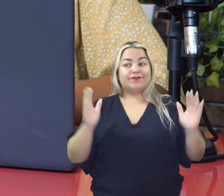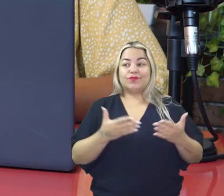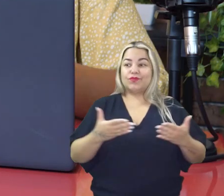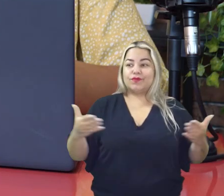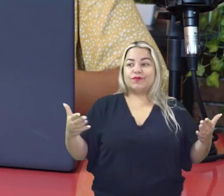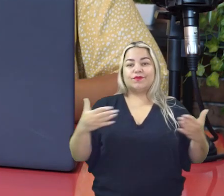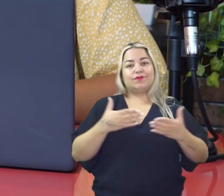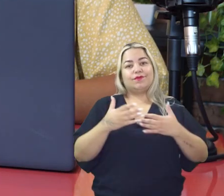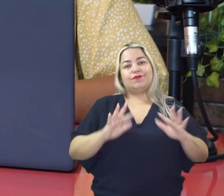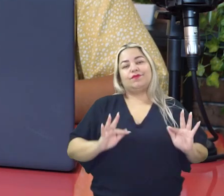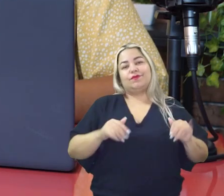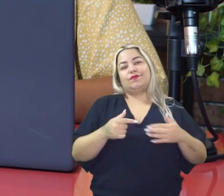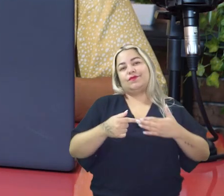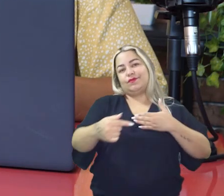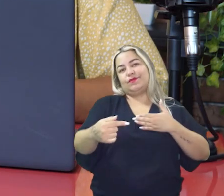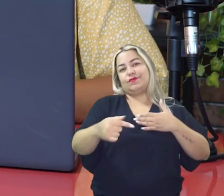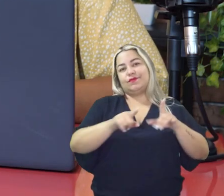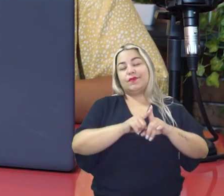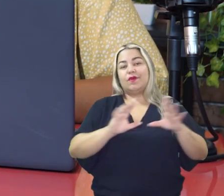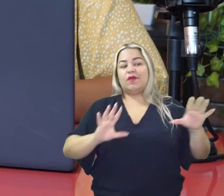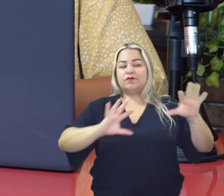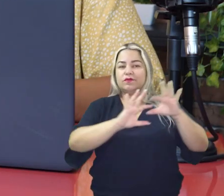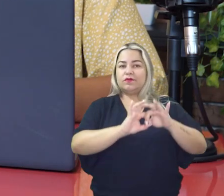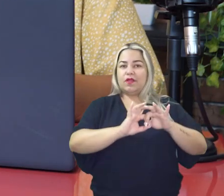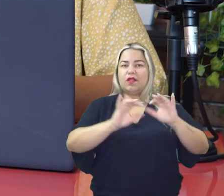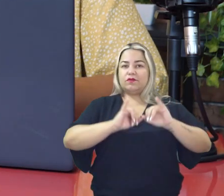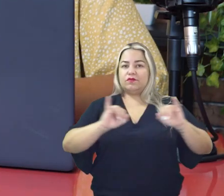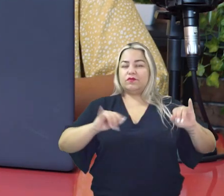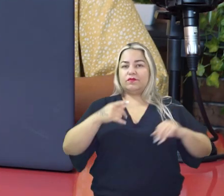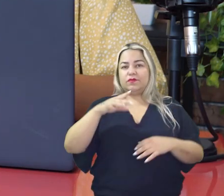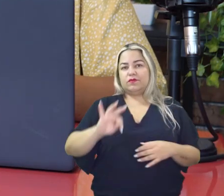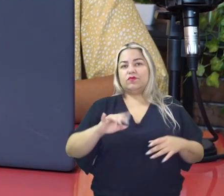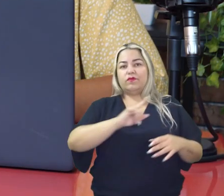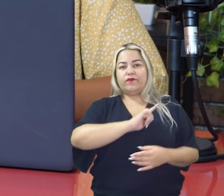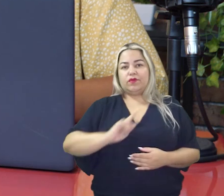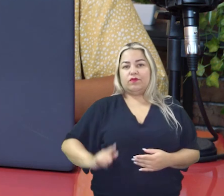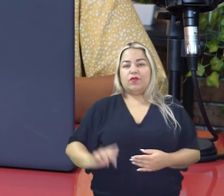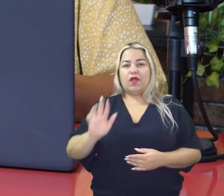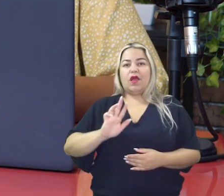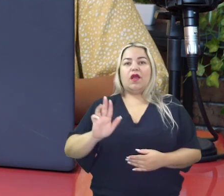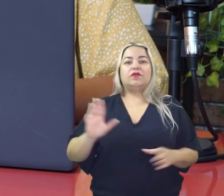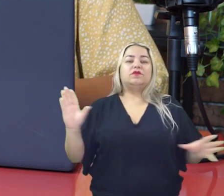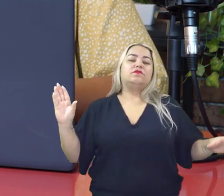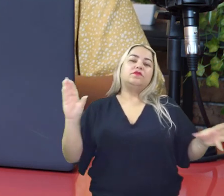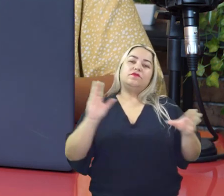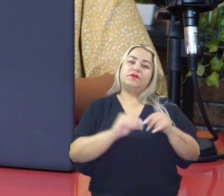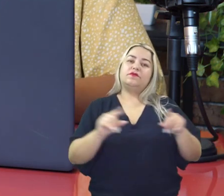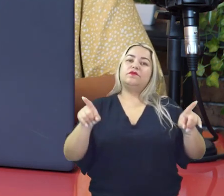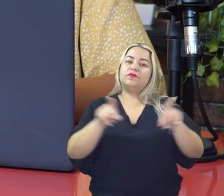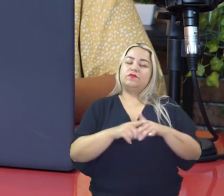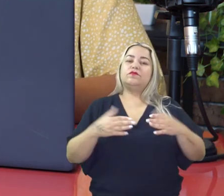Olá para você que começa o seu fim de semana ligado aqui com a gente nas notícias do PT e do governo Lula. E aqui a